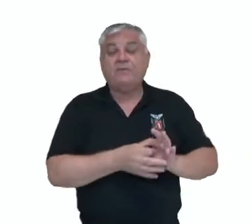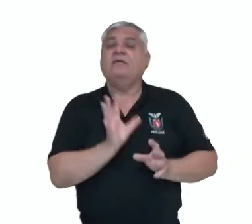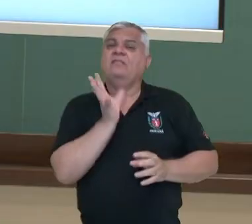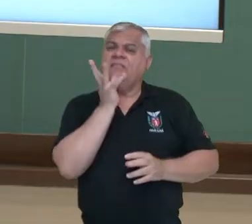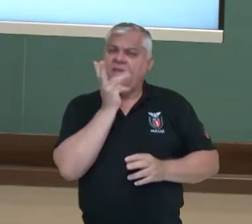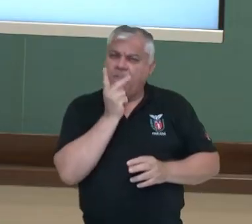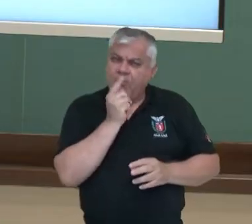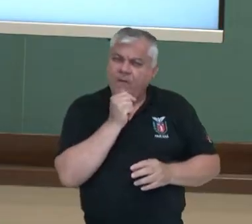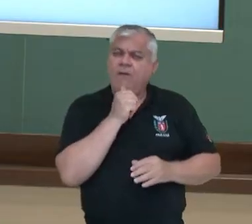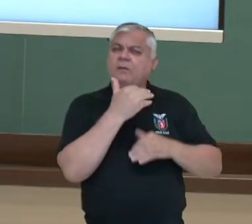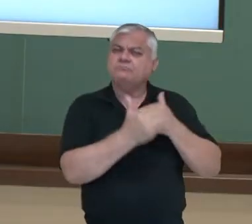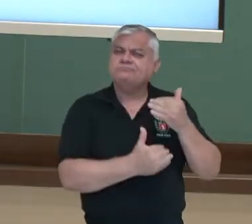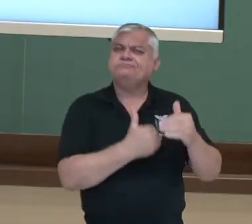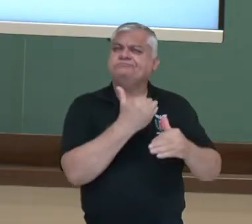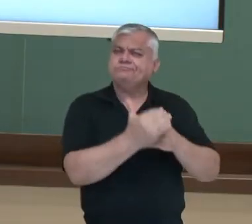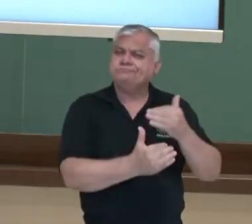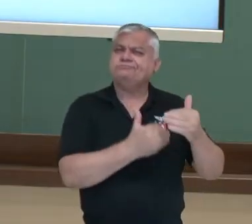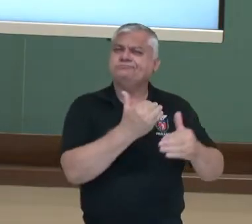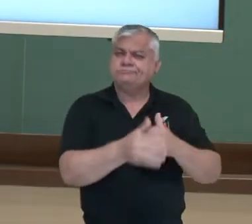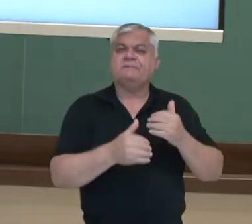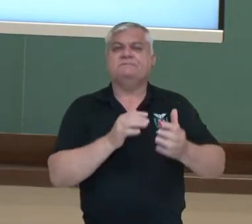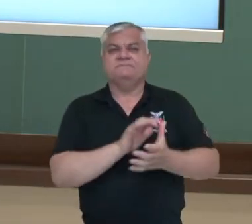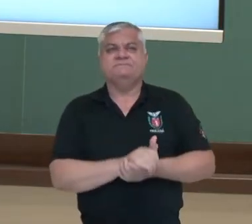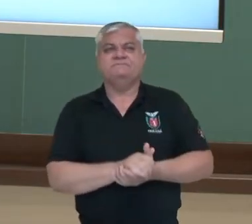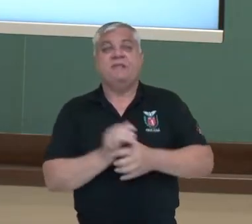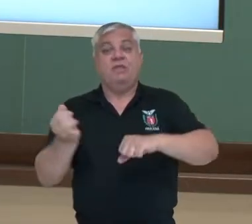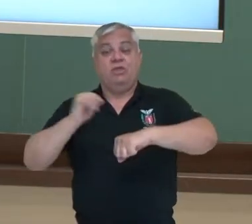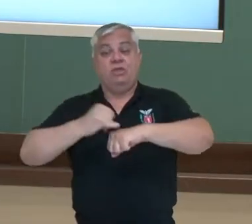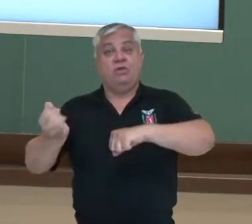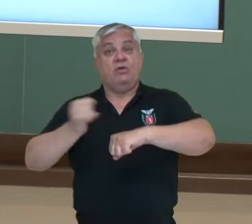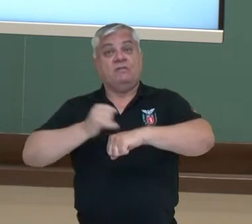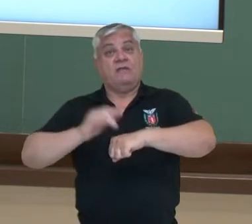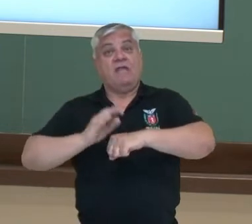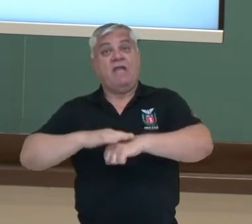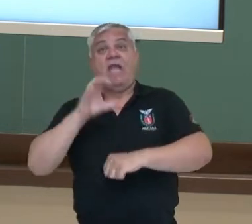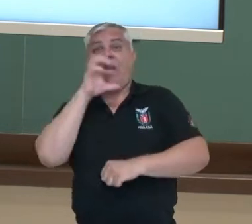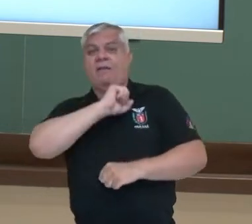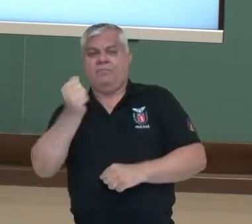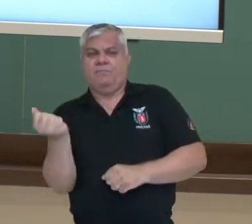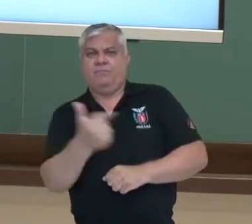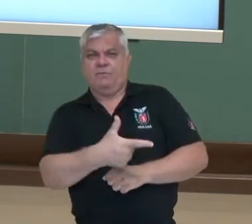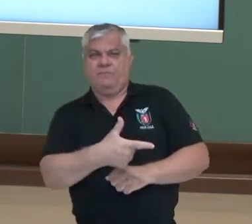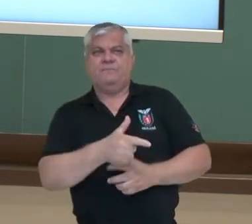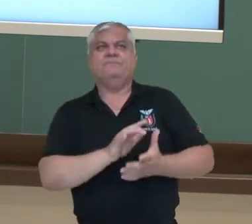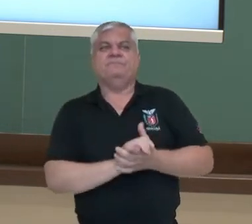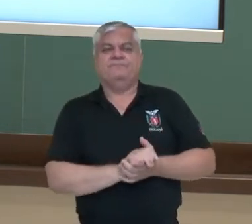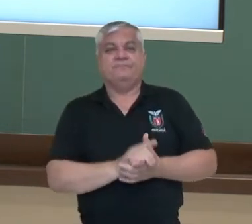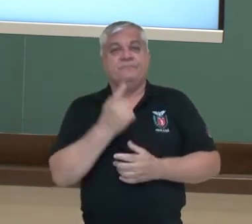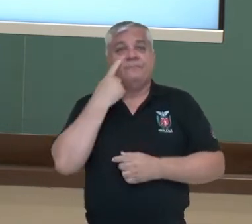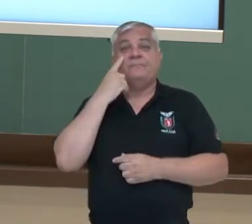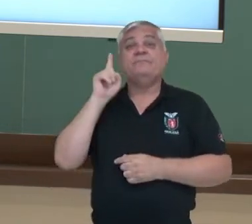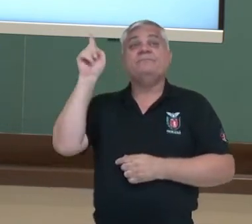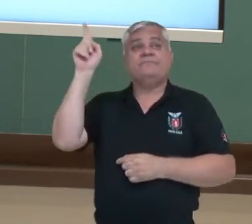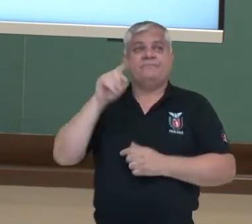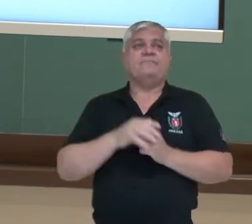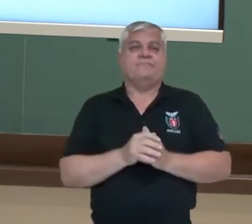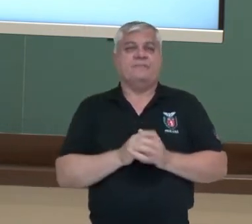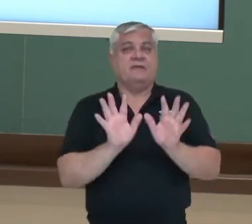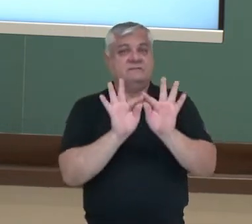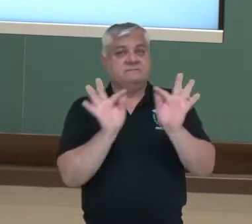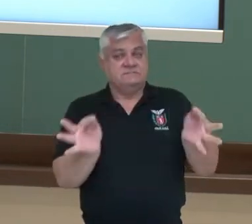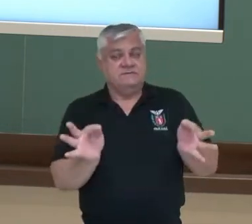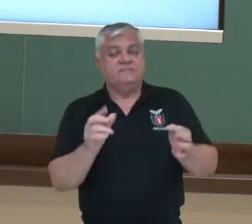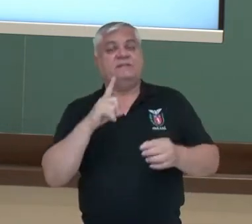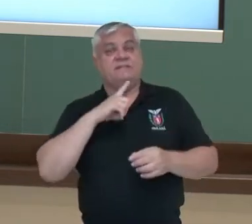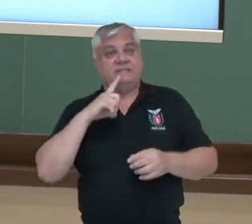difíceis de ocorrer que as reações iônicas. Aqui nós temos o exemplo de uma ligação sigma. As ligações